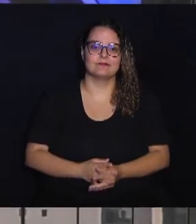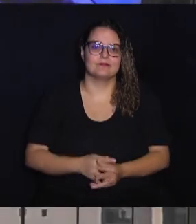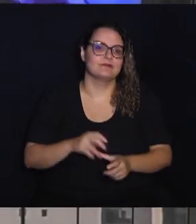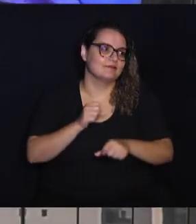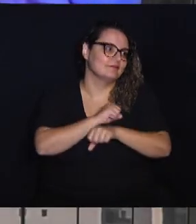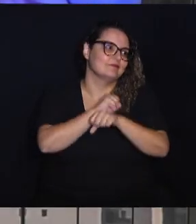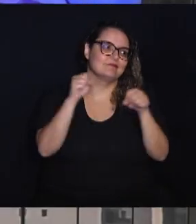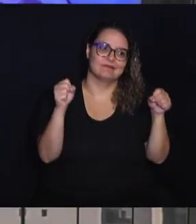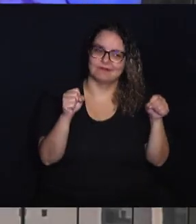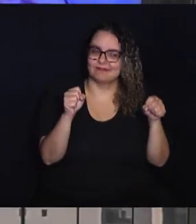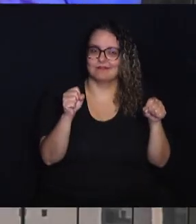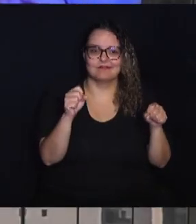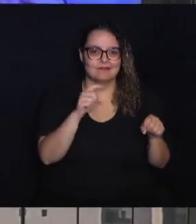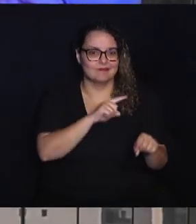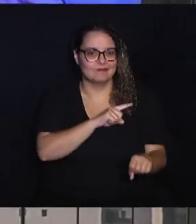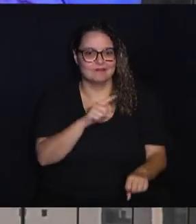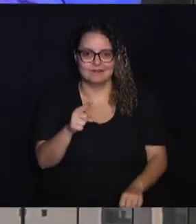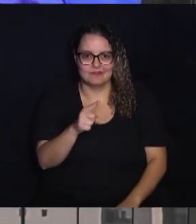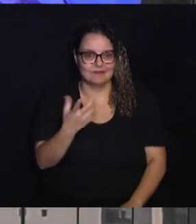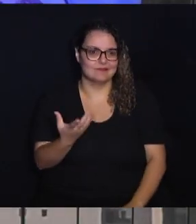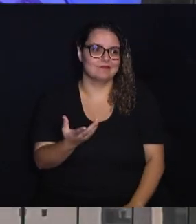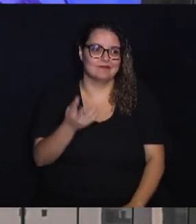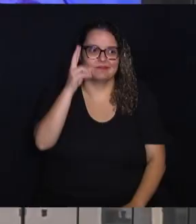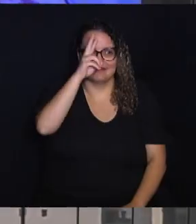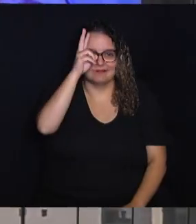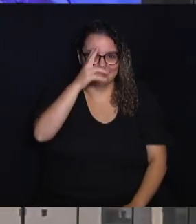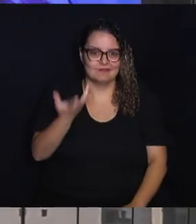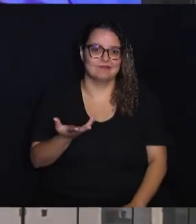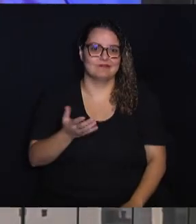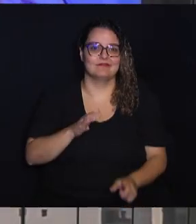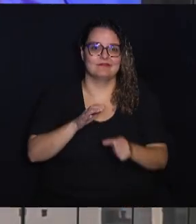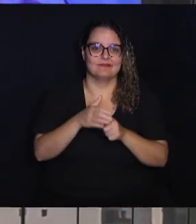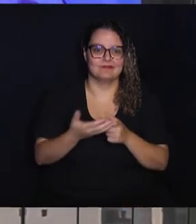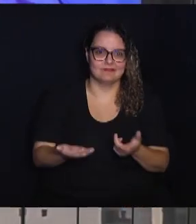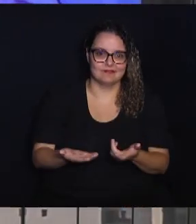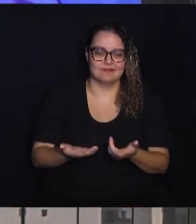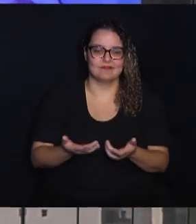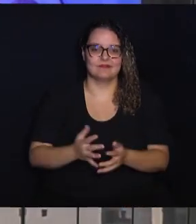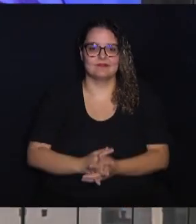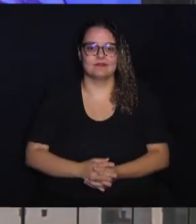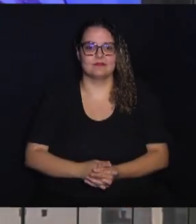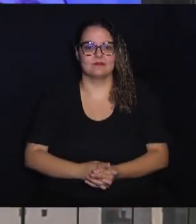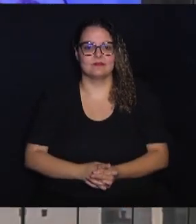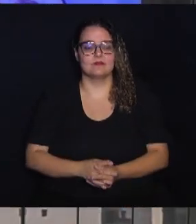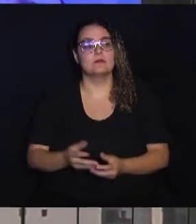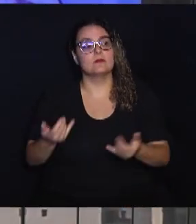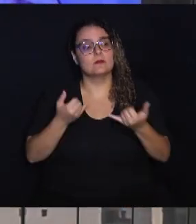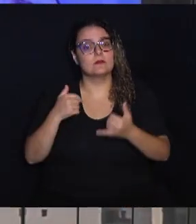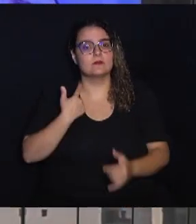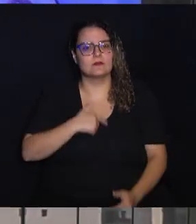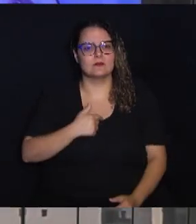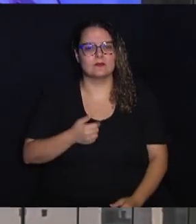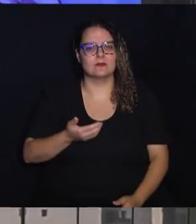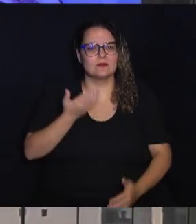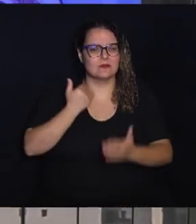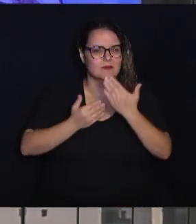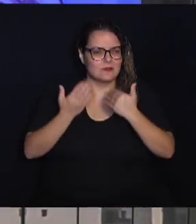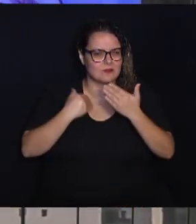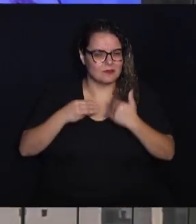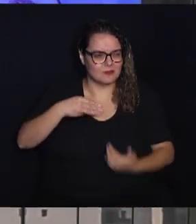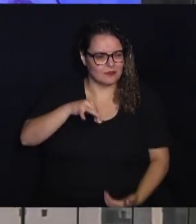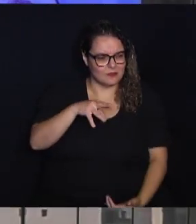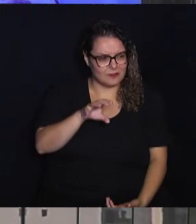Impossível esquecer o nome a partir, né, desse acrônimo. Gabriela, eu queria que Uhum. você falasse pra gente, a gente ingere